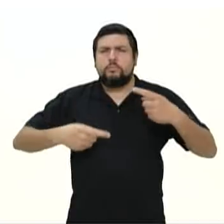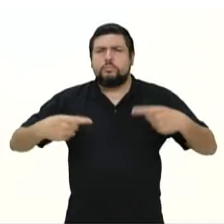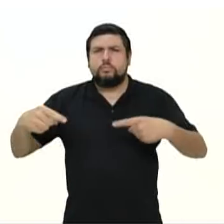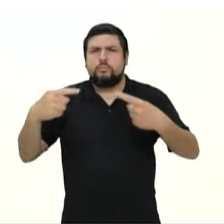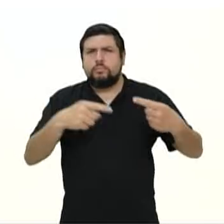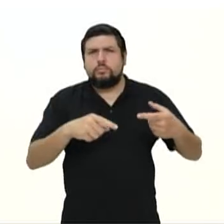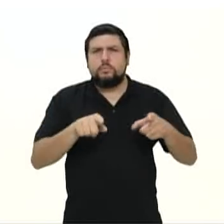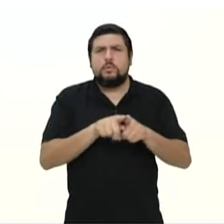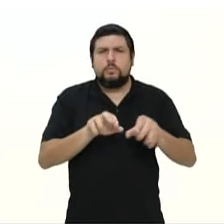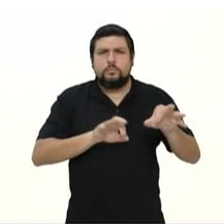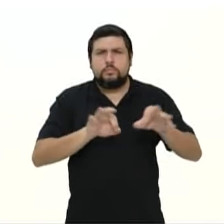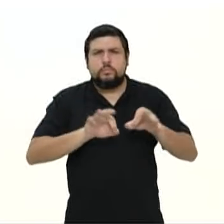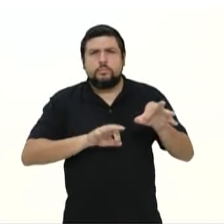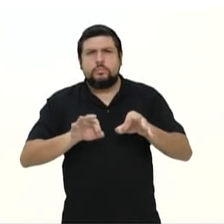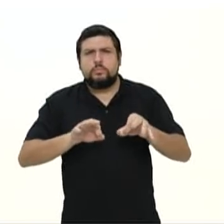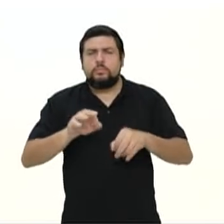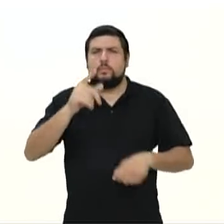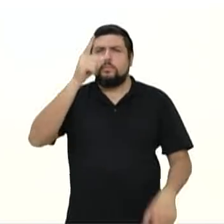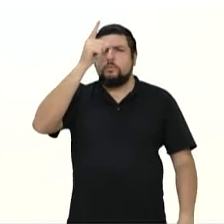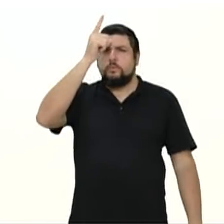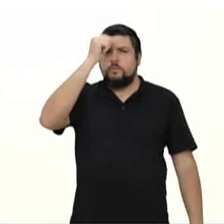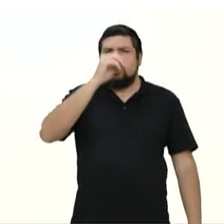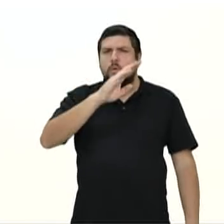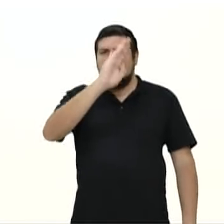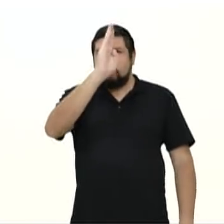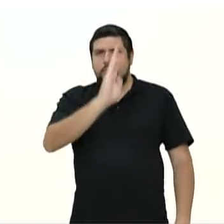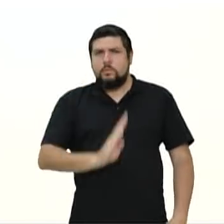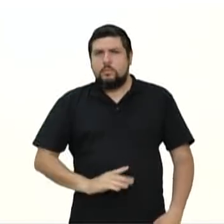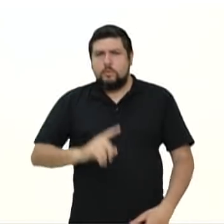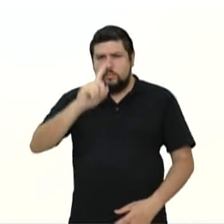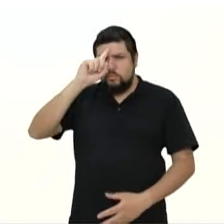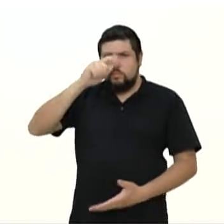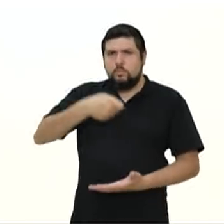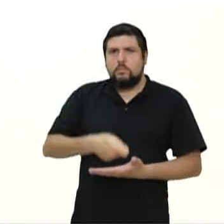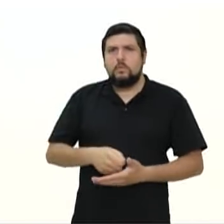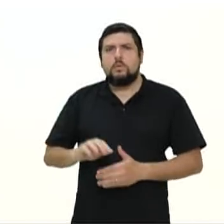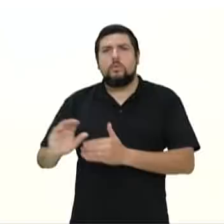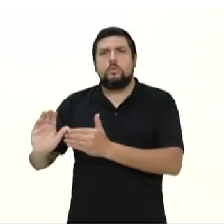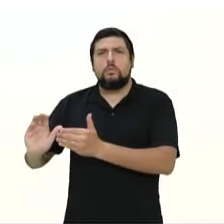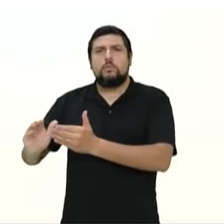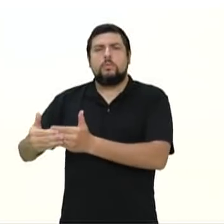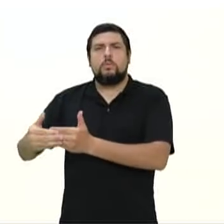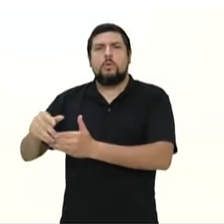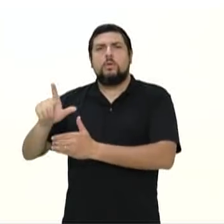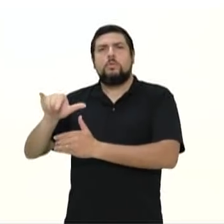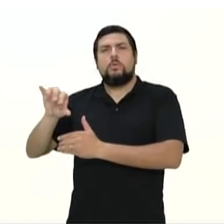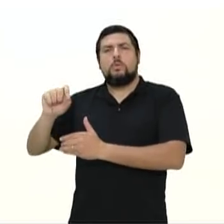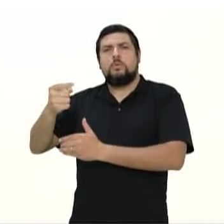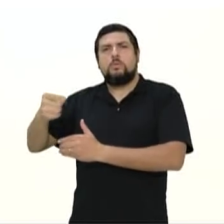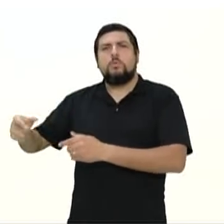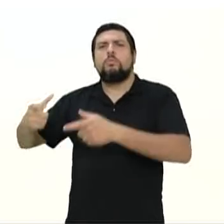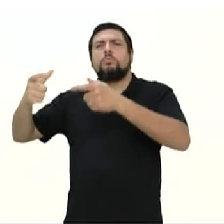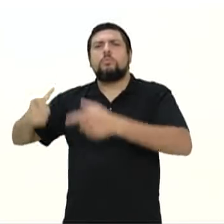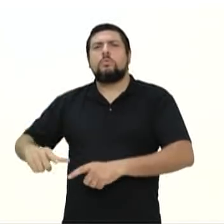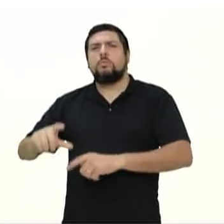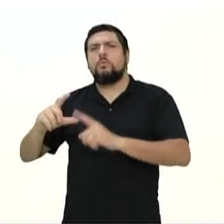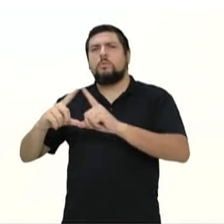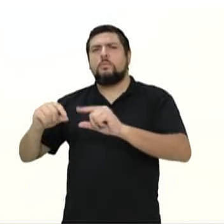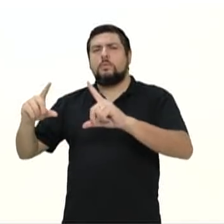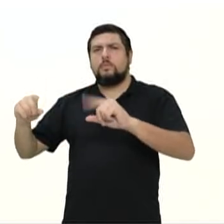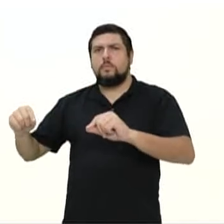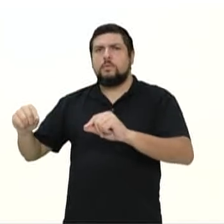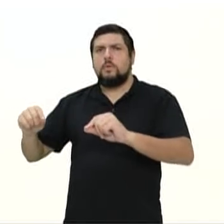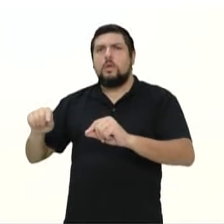Brasil vai finalmente encerrar as atividades do lixão da estrutural em Brasília, o maior